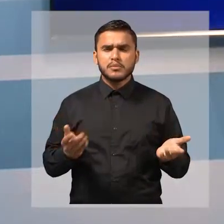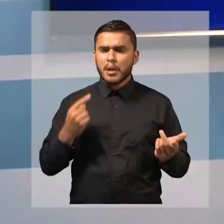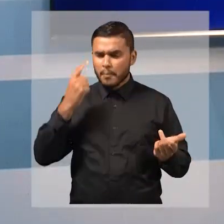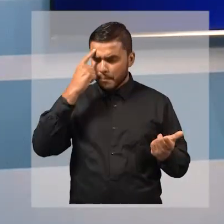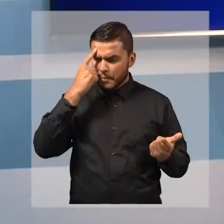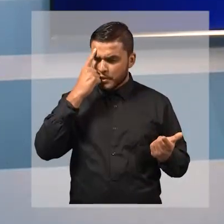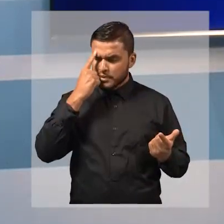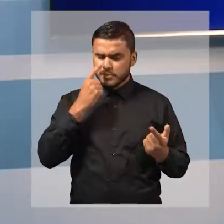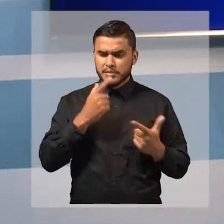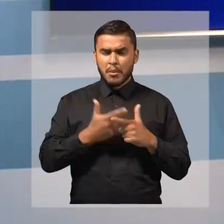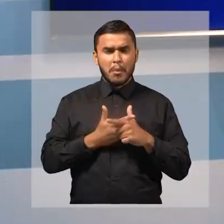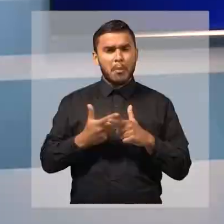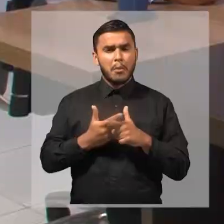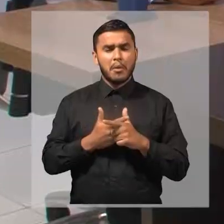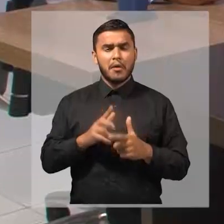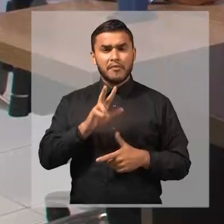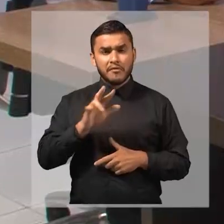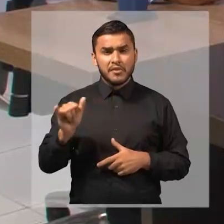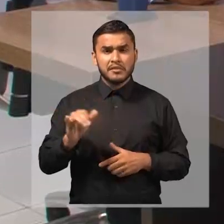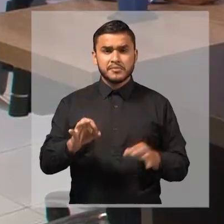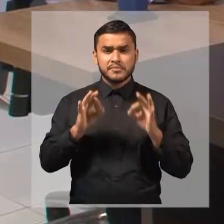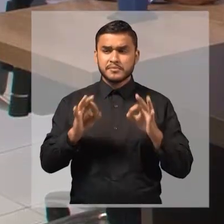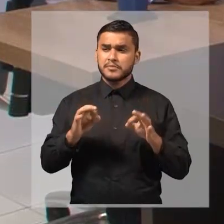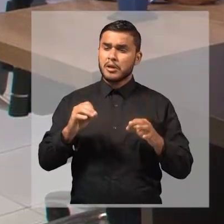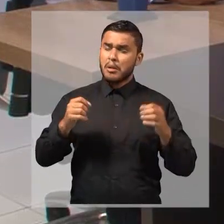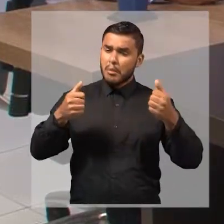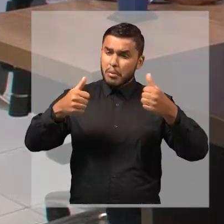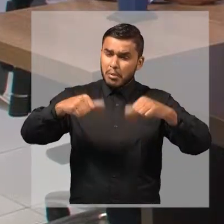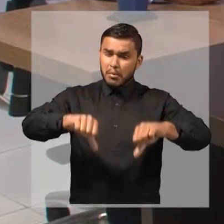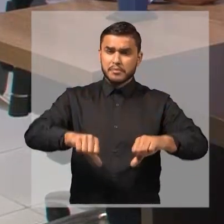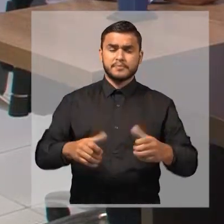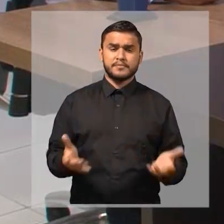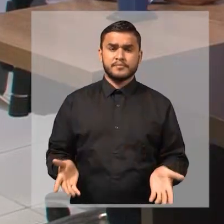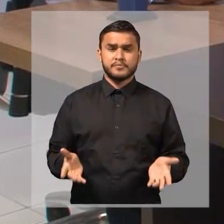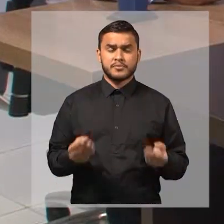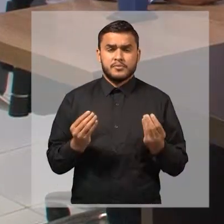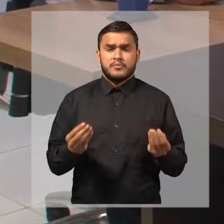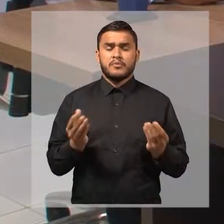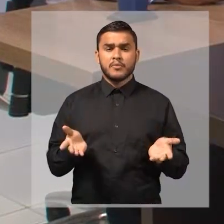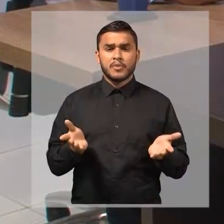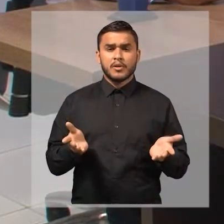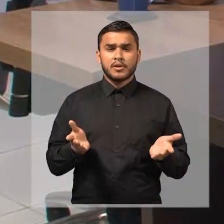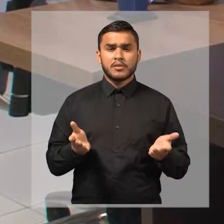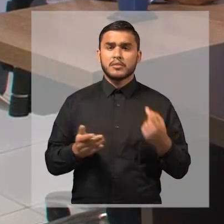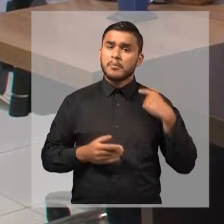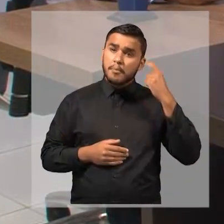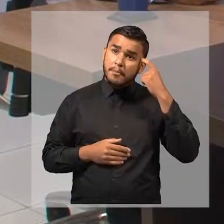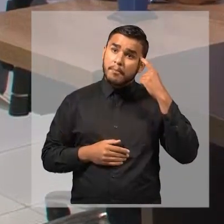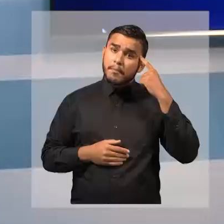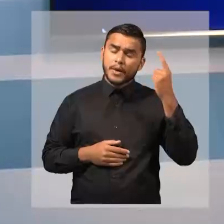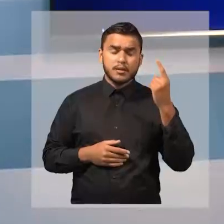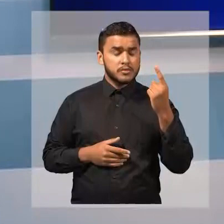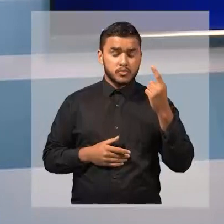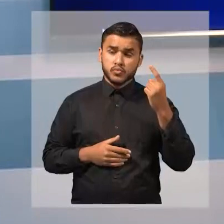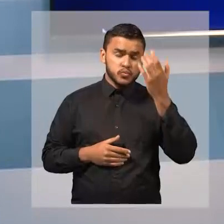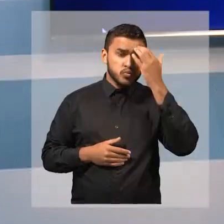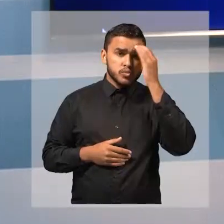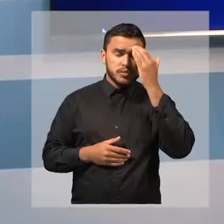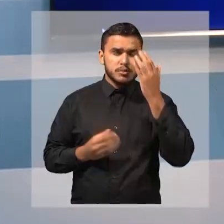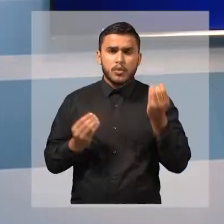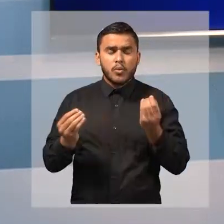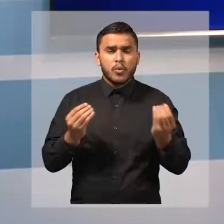água abaixo, né? Desmorona tudo da forma mais vil, da forma mais absurda